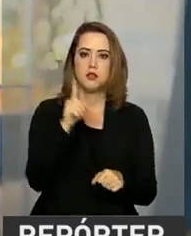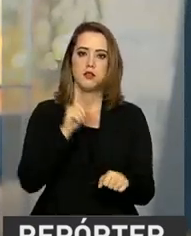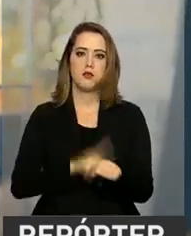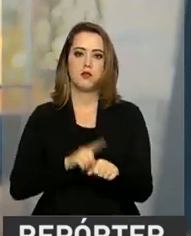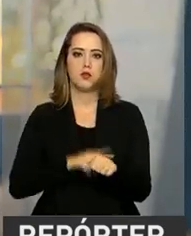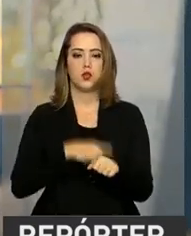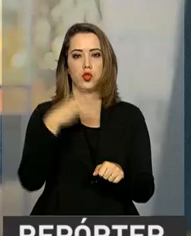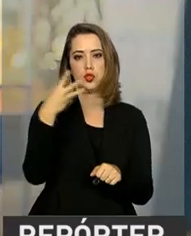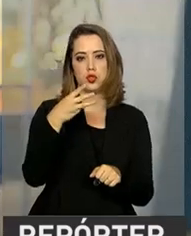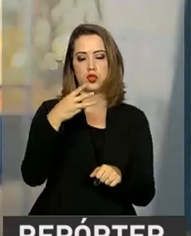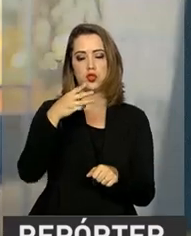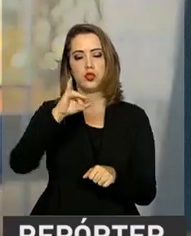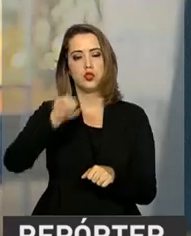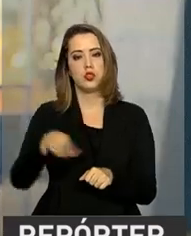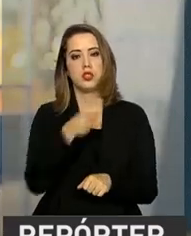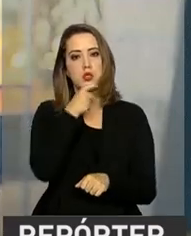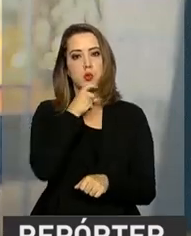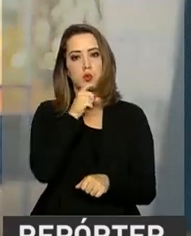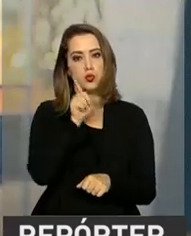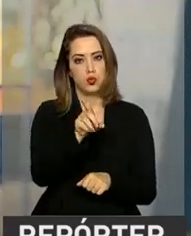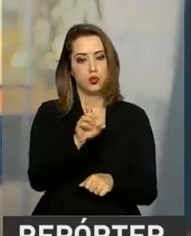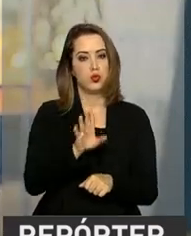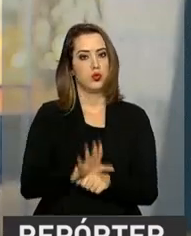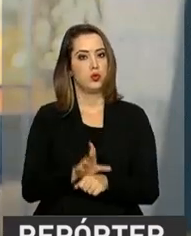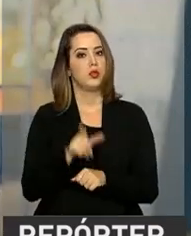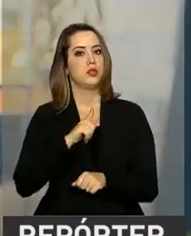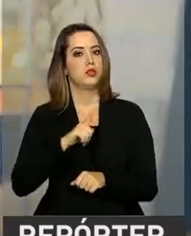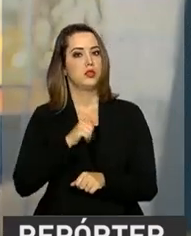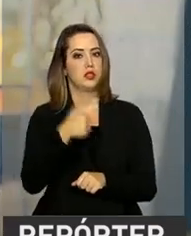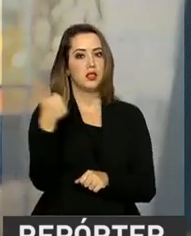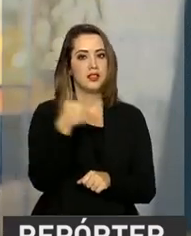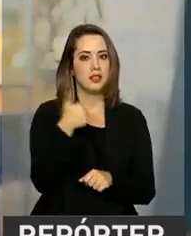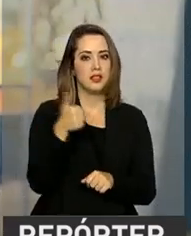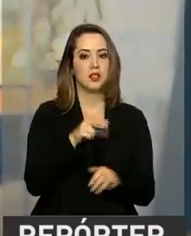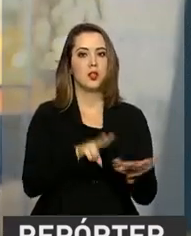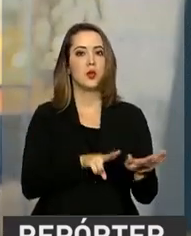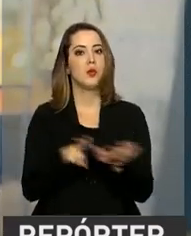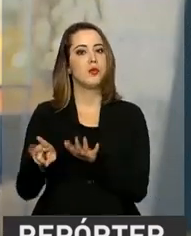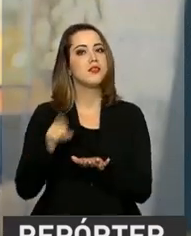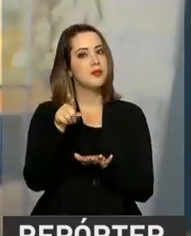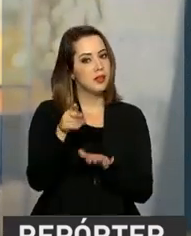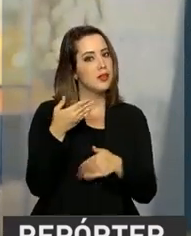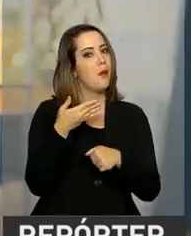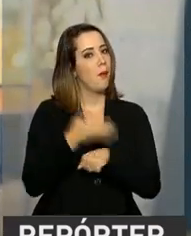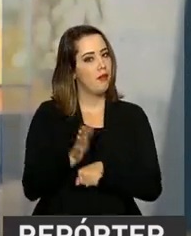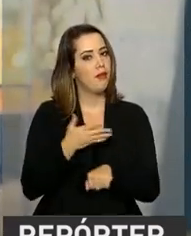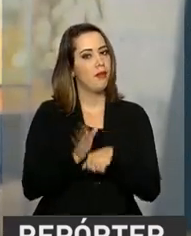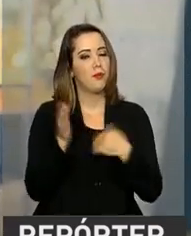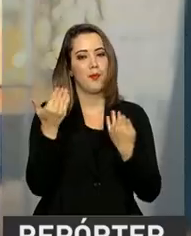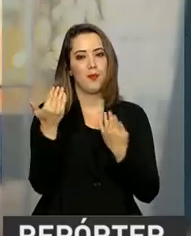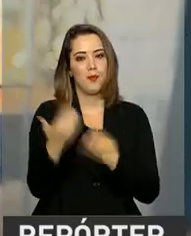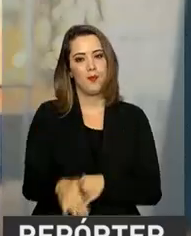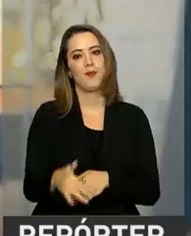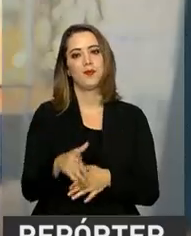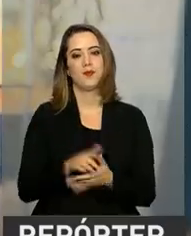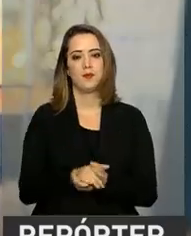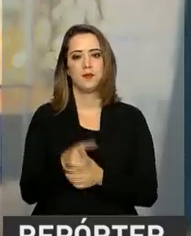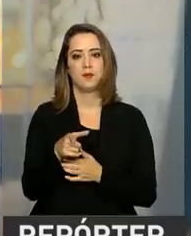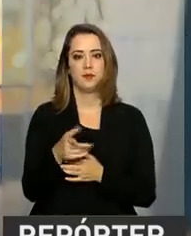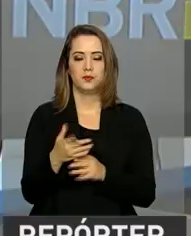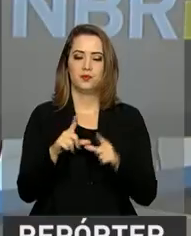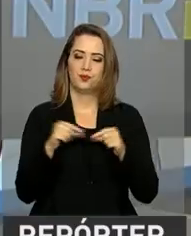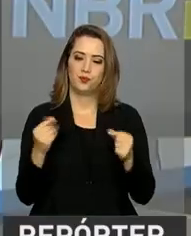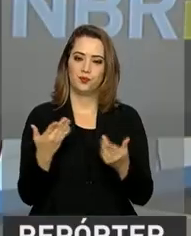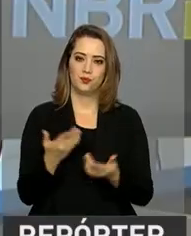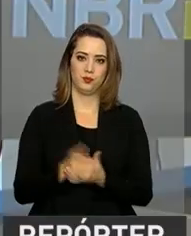julho desta vez os participantes terão uma semana para testar os seus conhecimentos de Brasília Gabriela